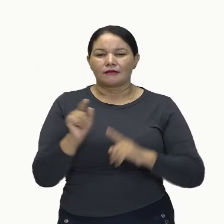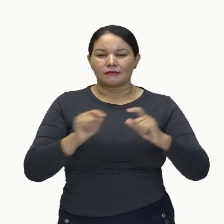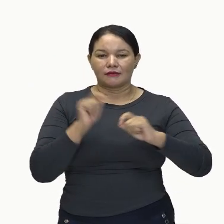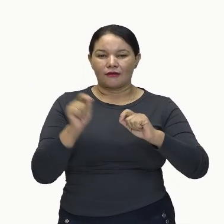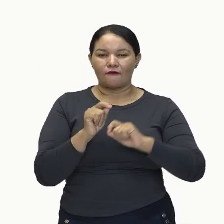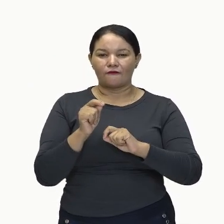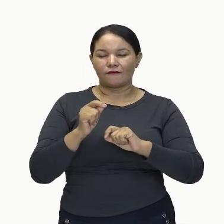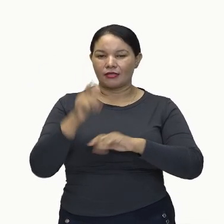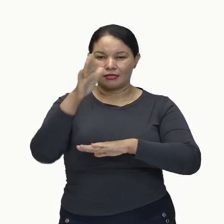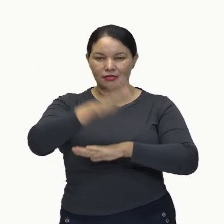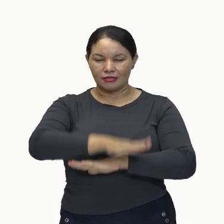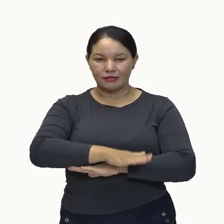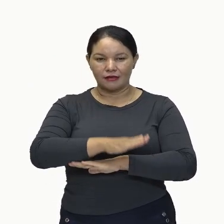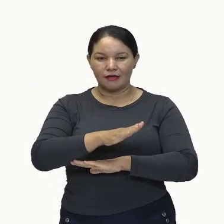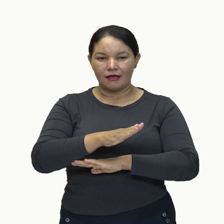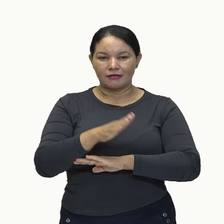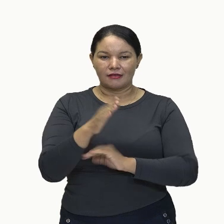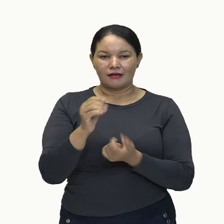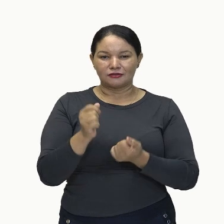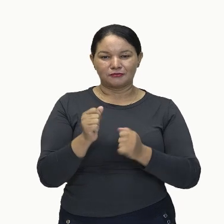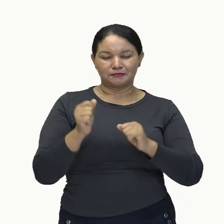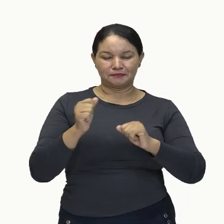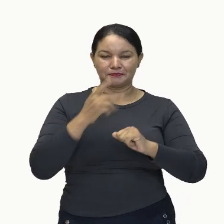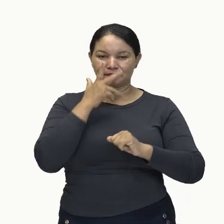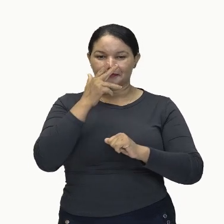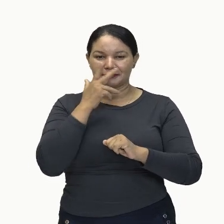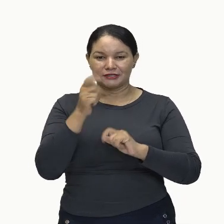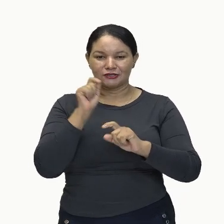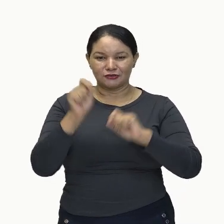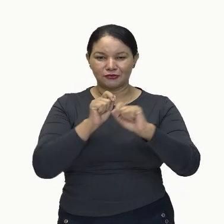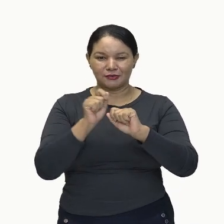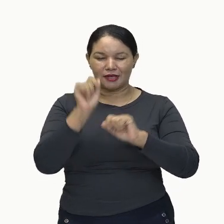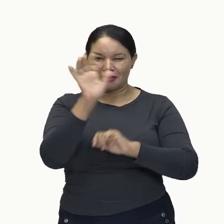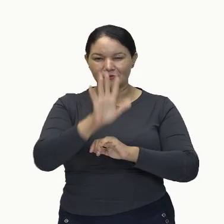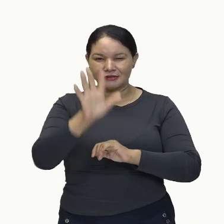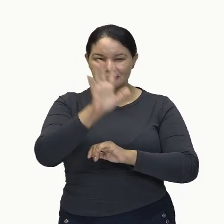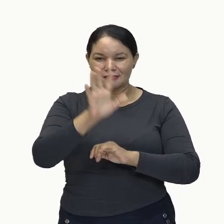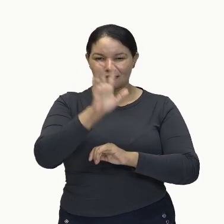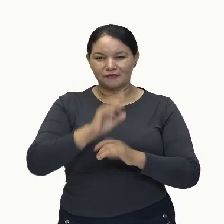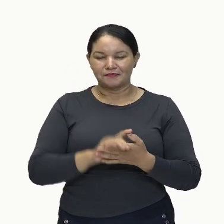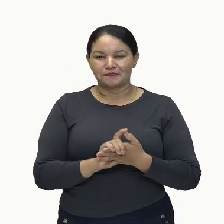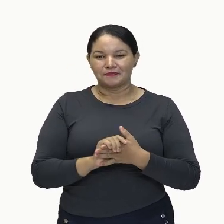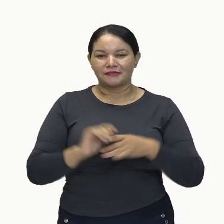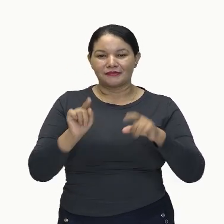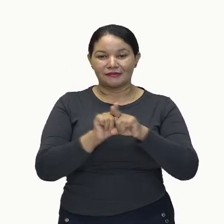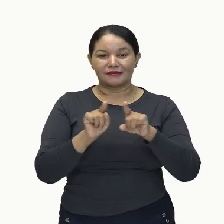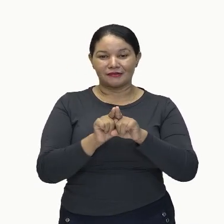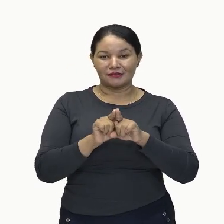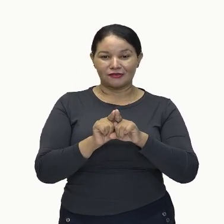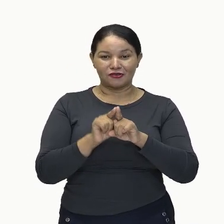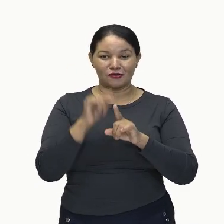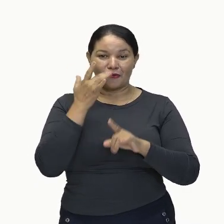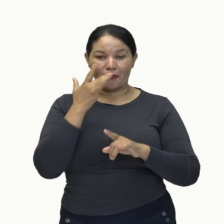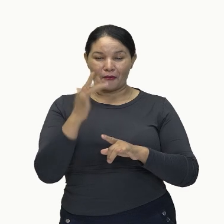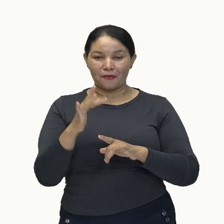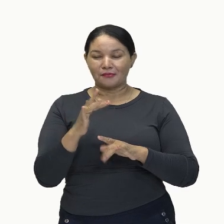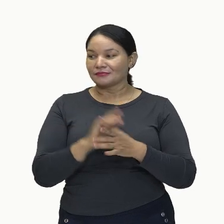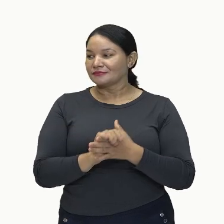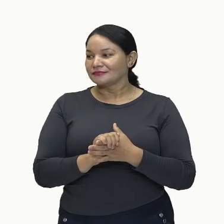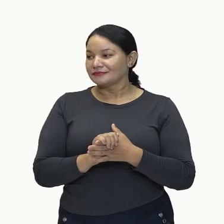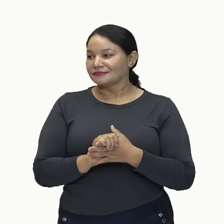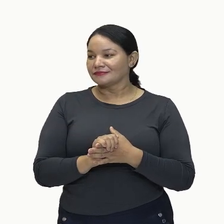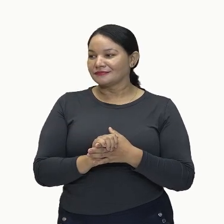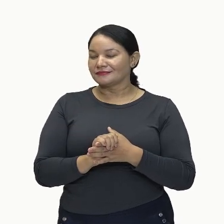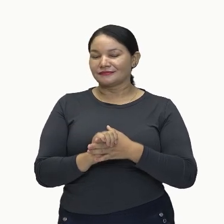só, era tanta que embaçava de ouro a amplidão. Então perceba que a gente começa a perceber